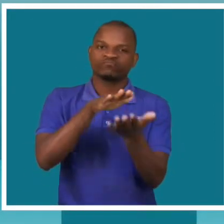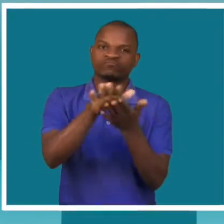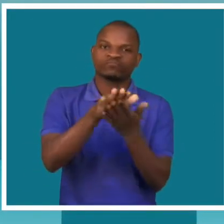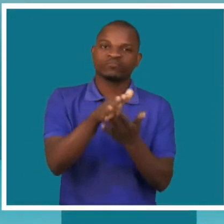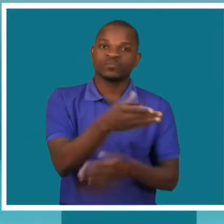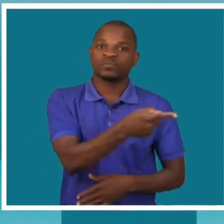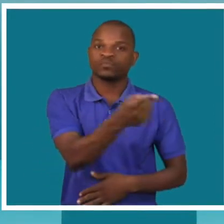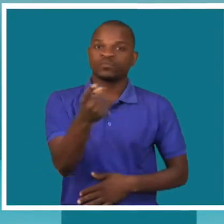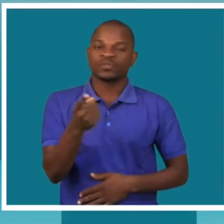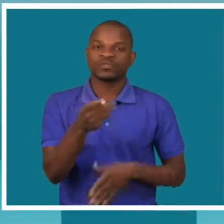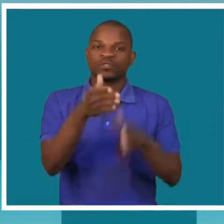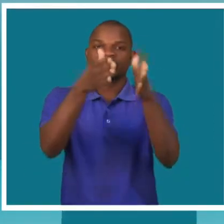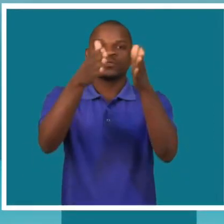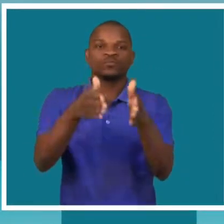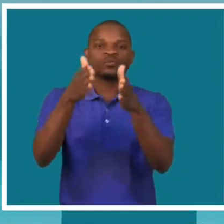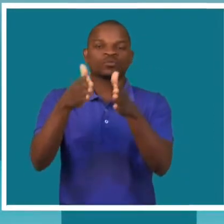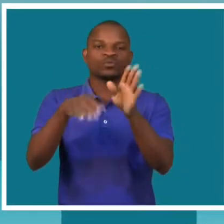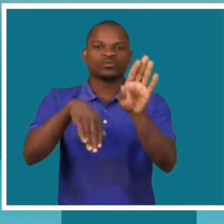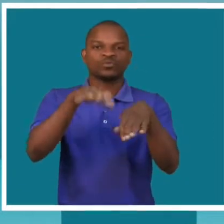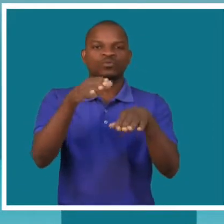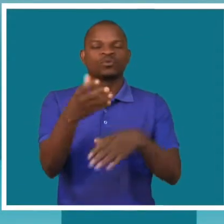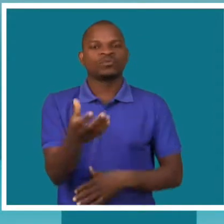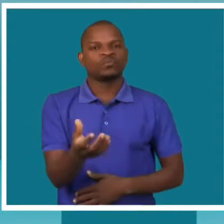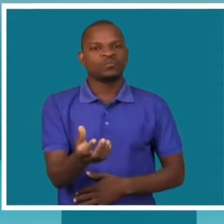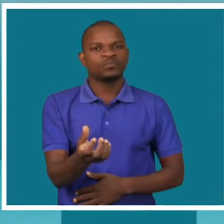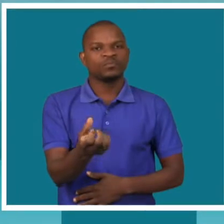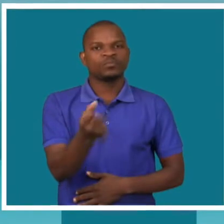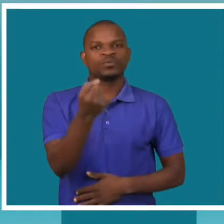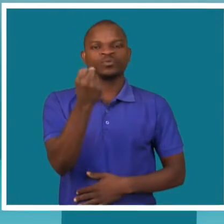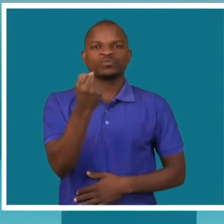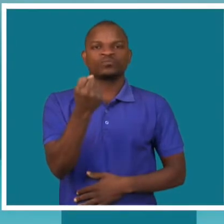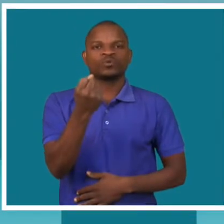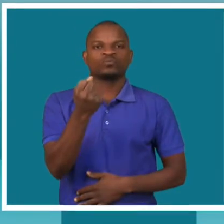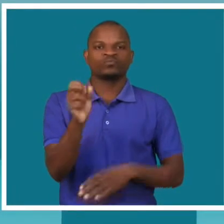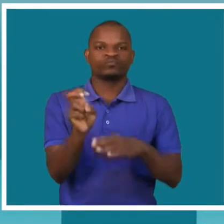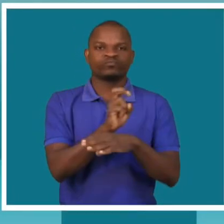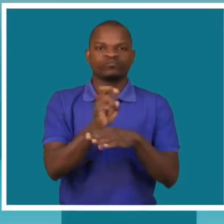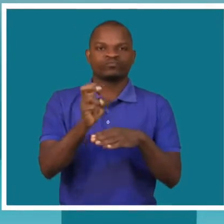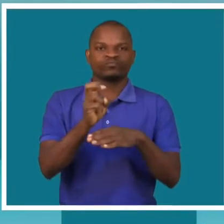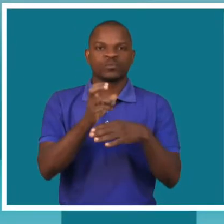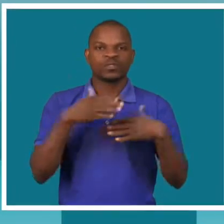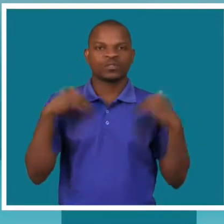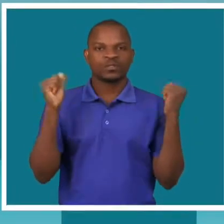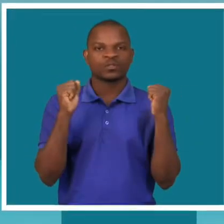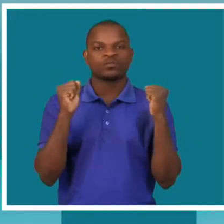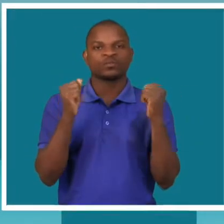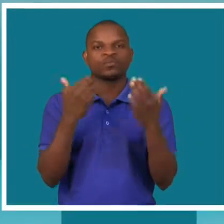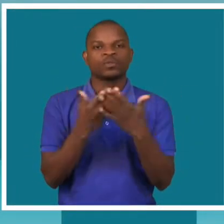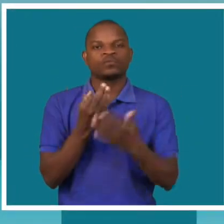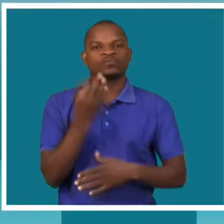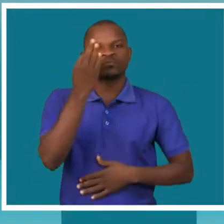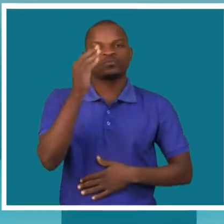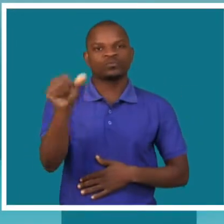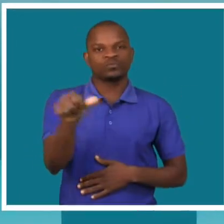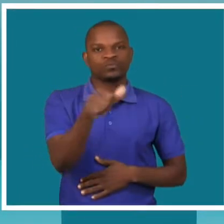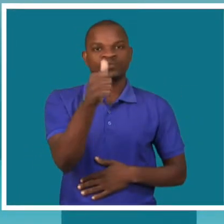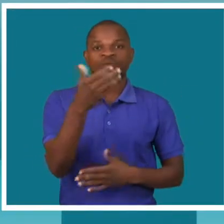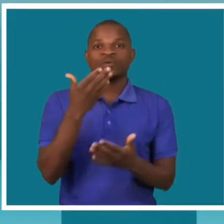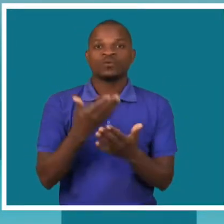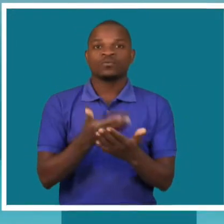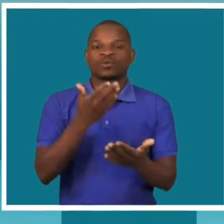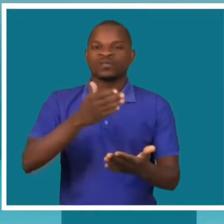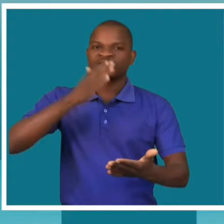para que esses mesmos jogadores consigam-se naturalmente cuidarem-se para ver se o futuro deles